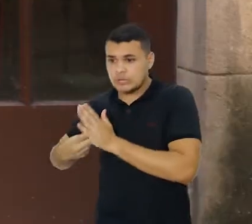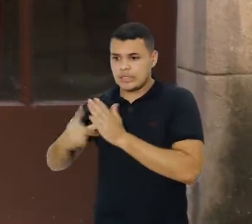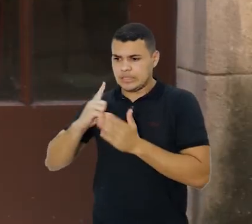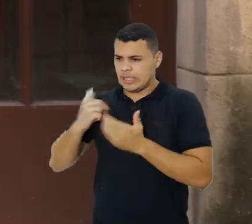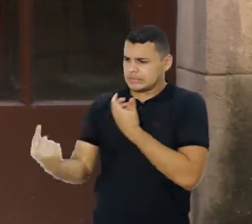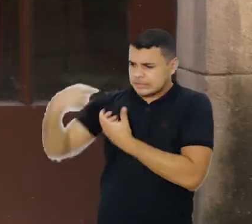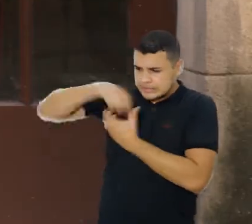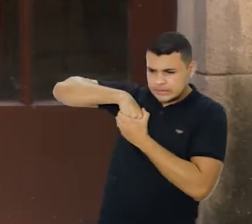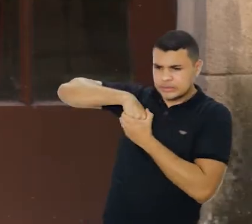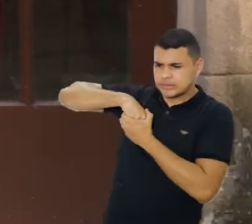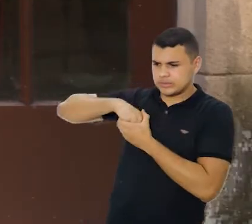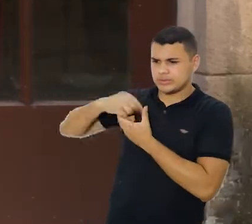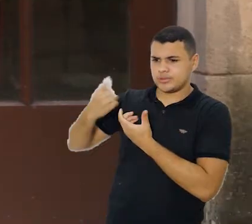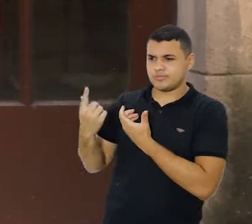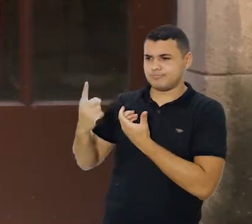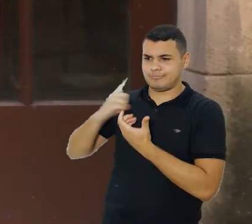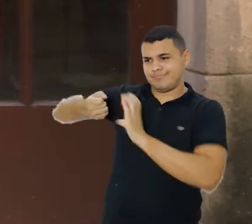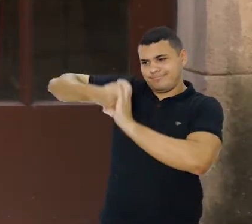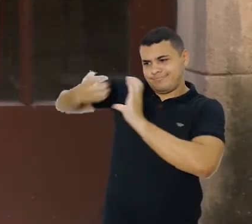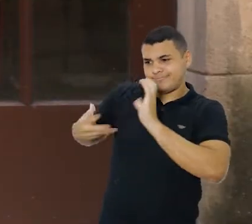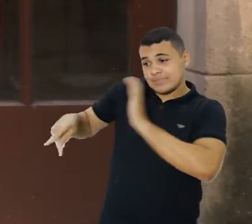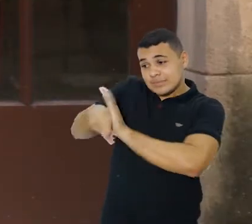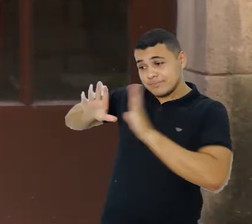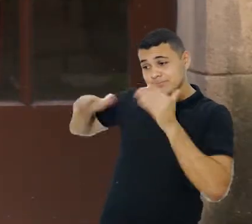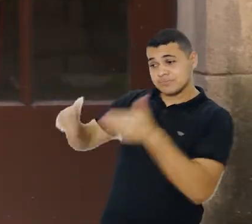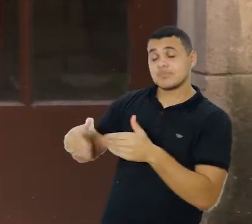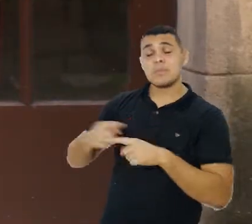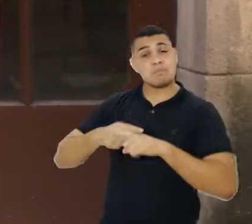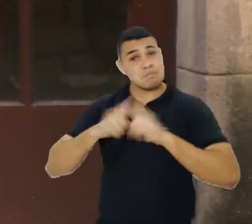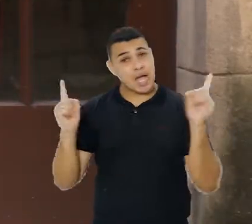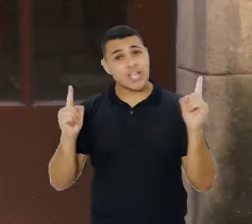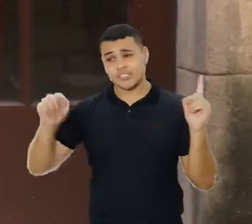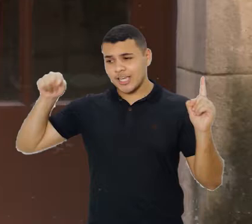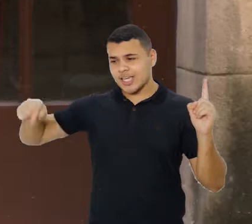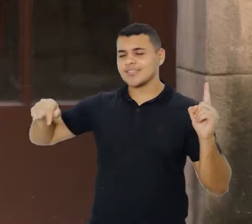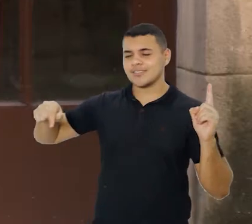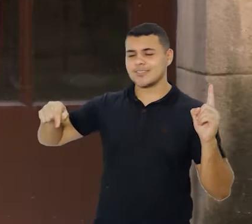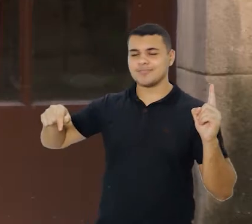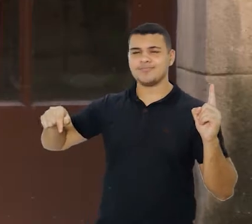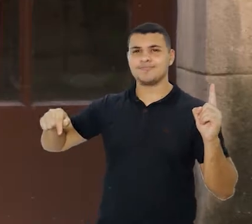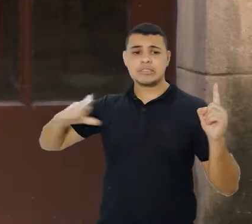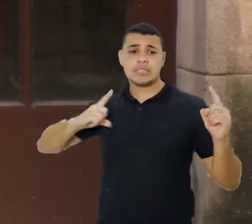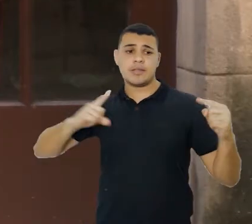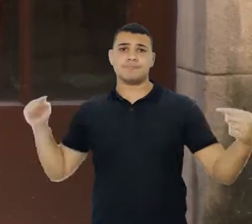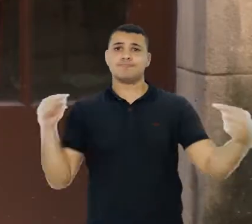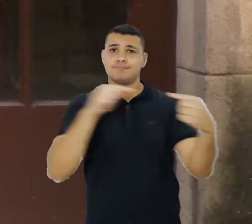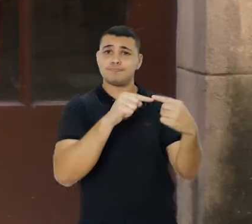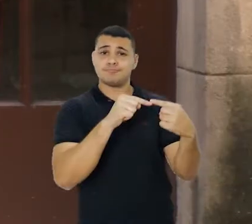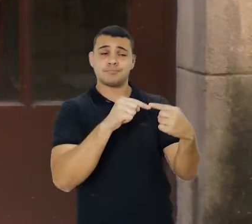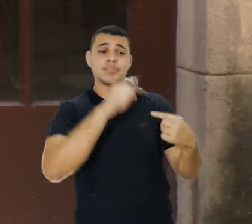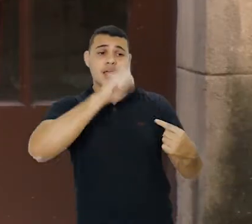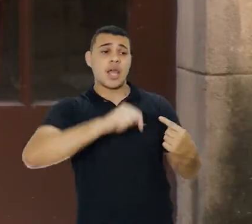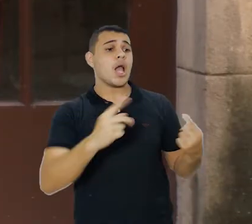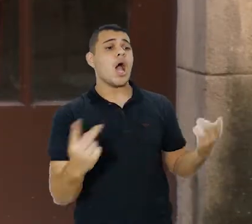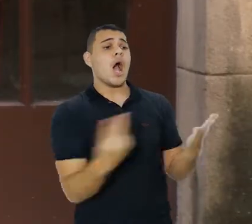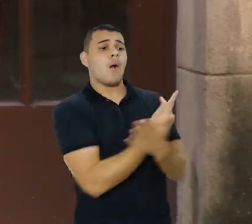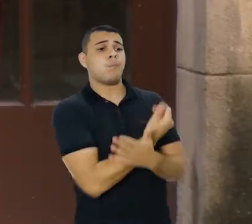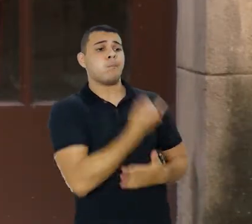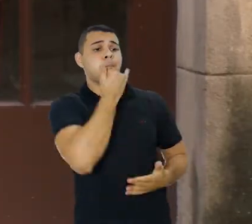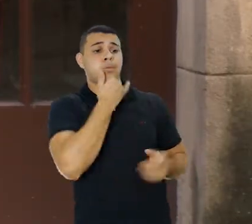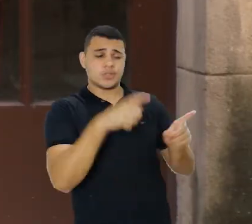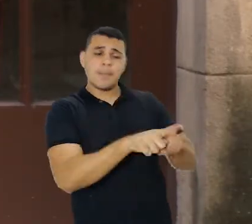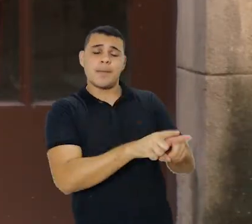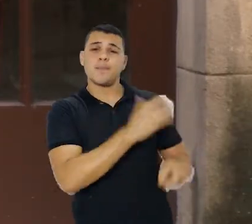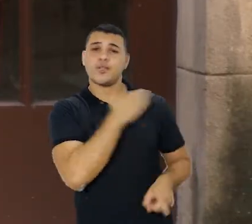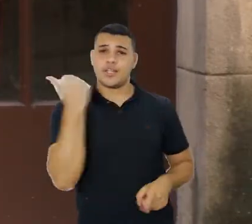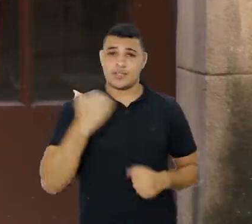né, intrínseco, né, do conceito de letalidade, mas ela, na verdade, está relacionada tanto à incidência quanto à mortalidade.